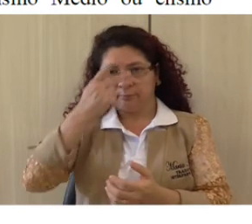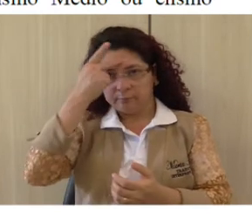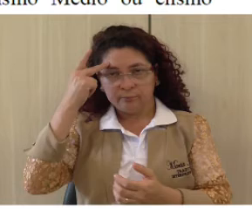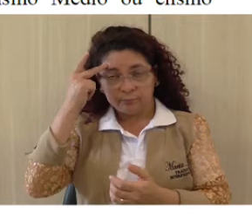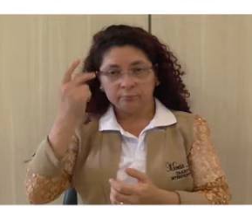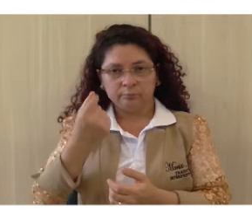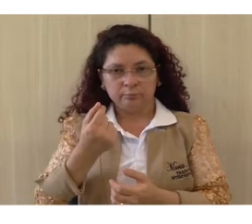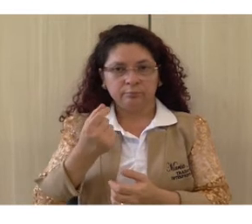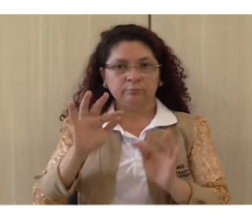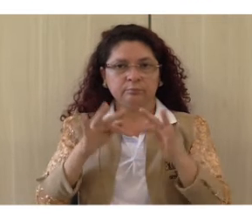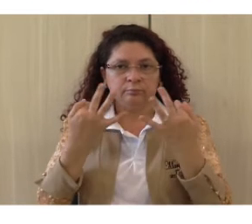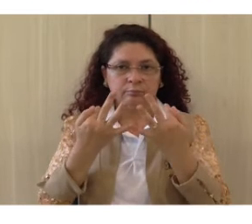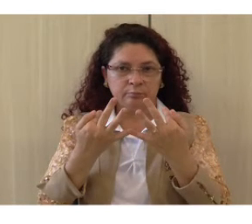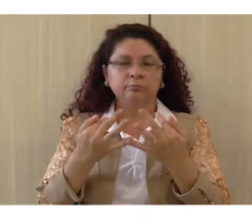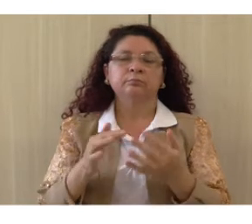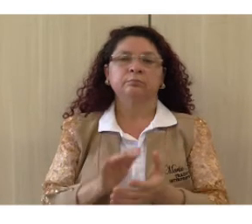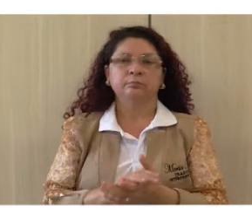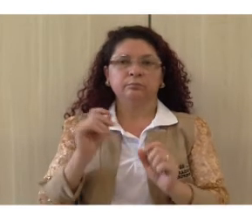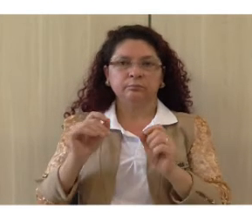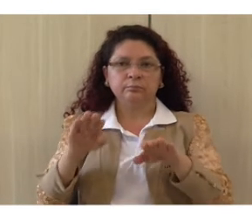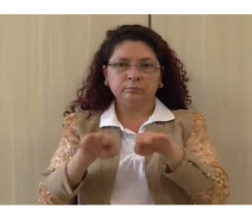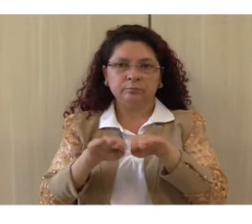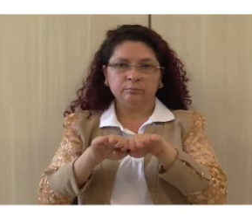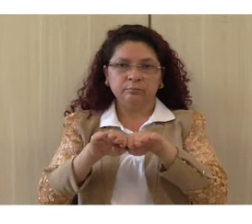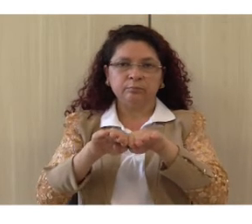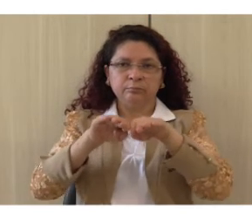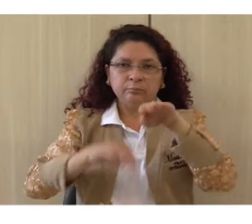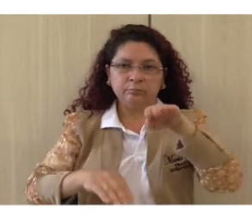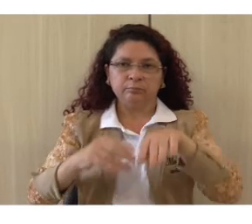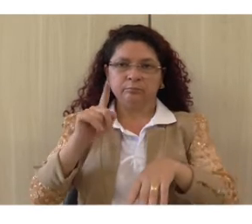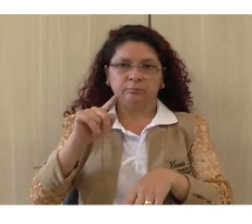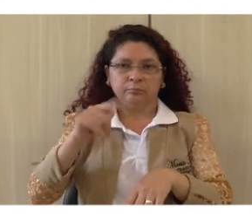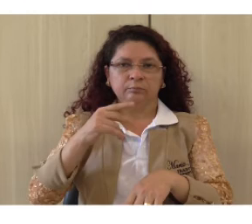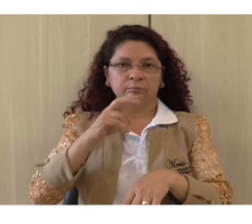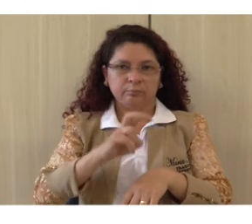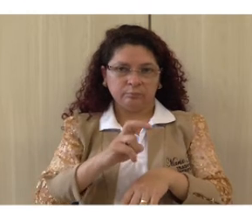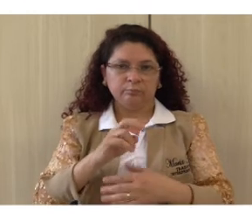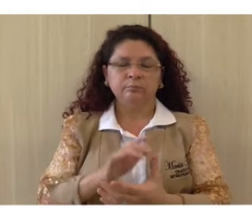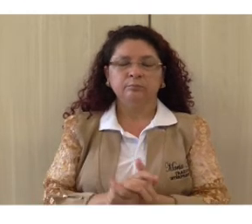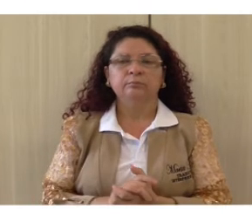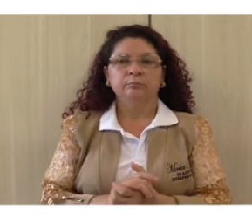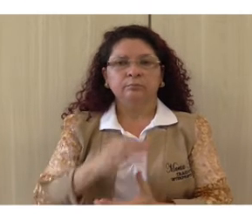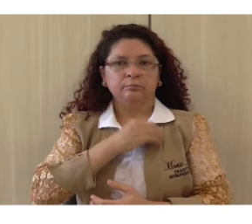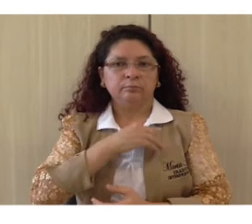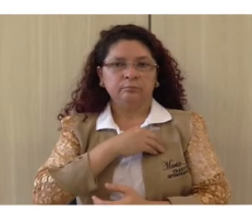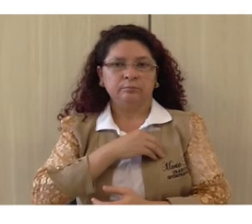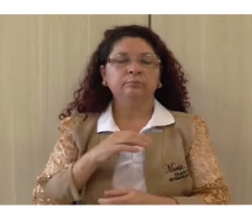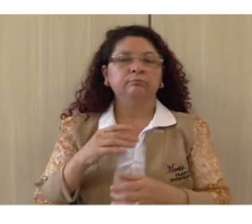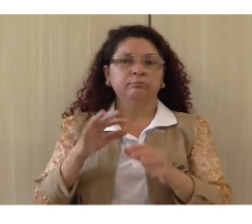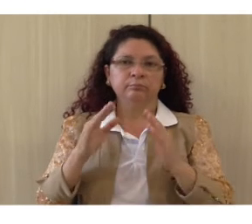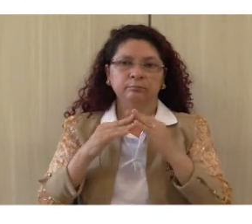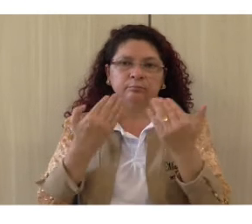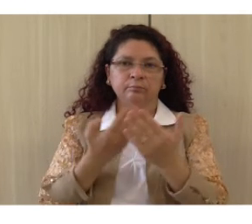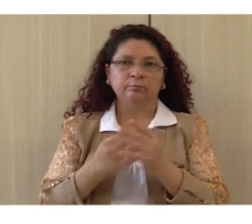bruta familiar per capita igual ou inferior a um salário mínimo e meio e que tenha cursado